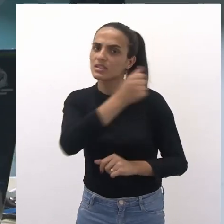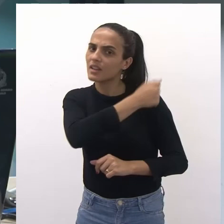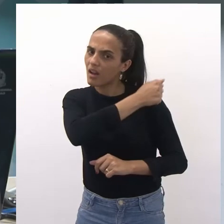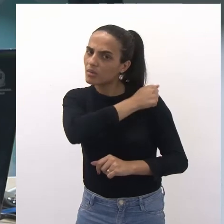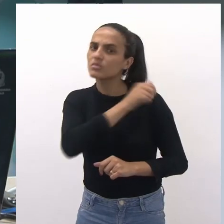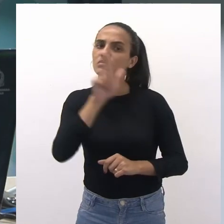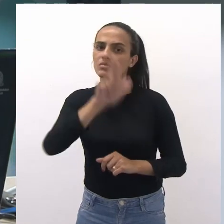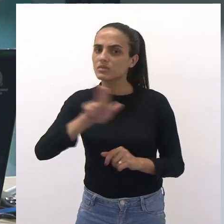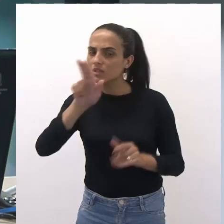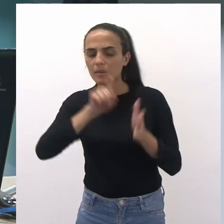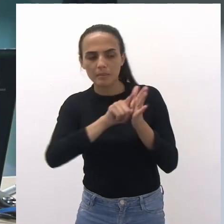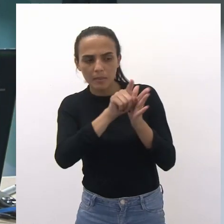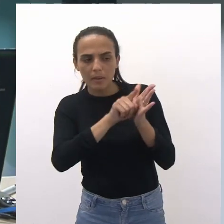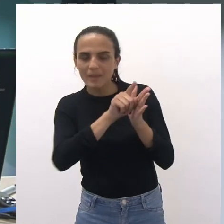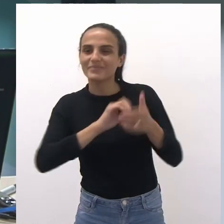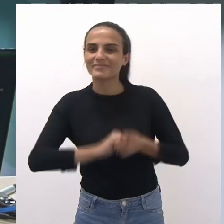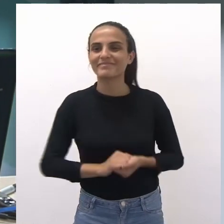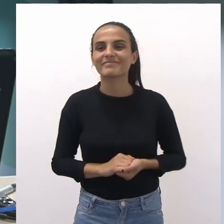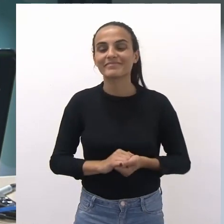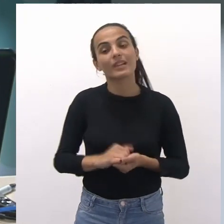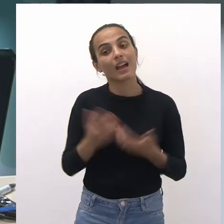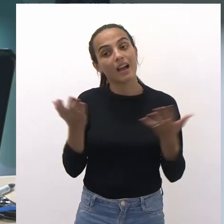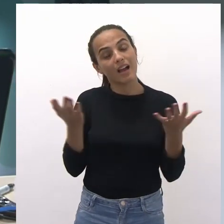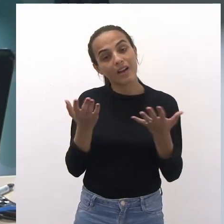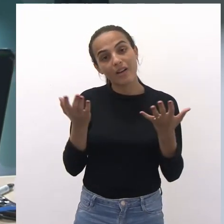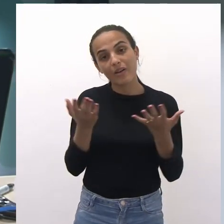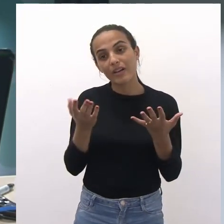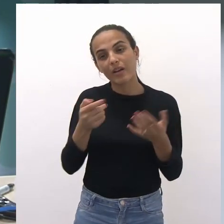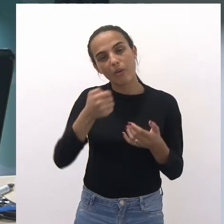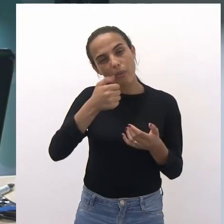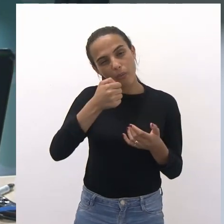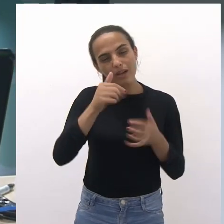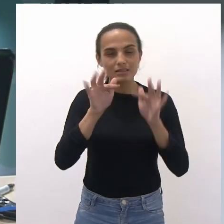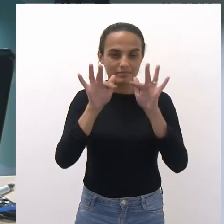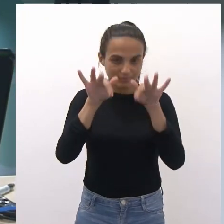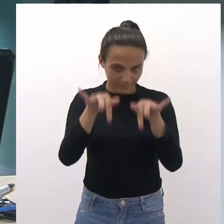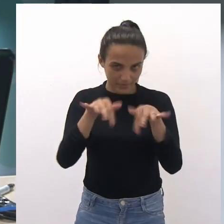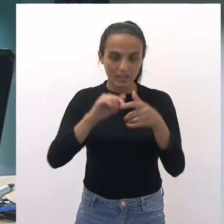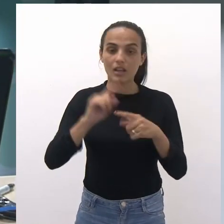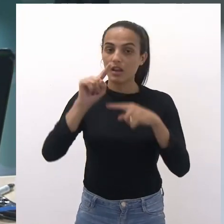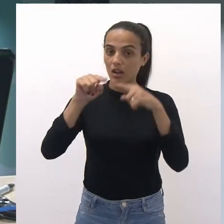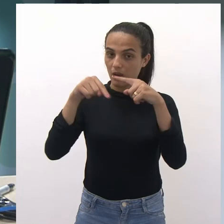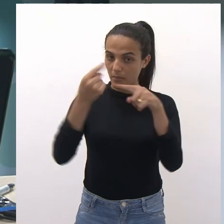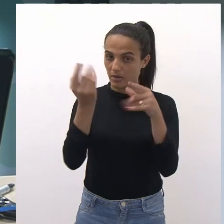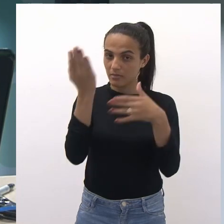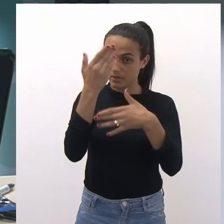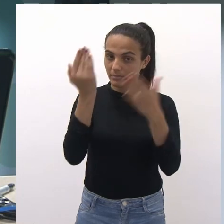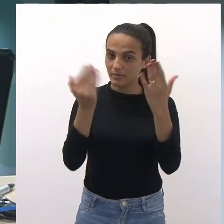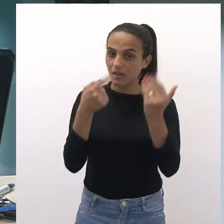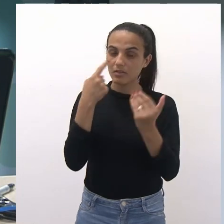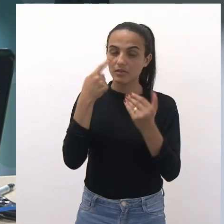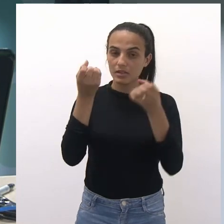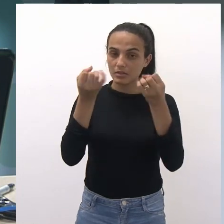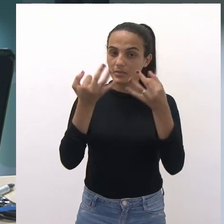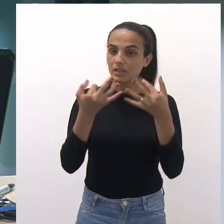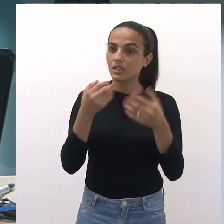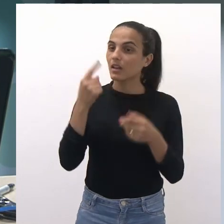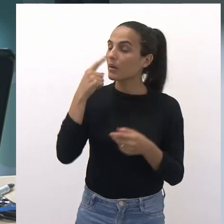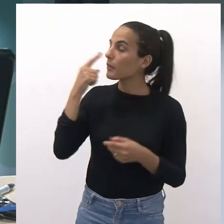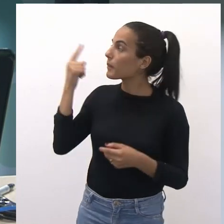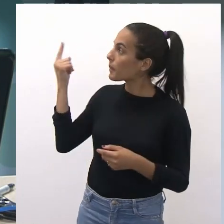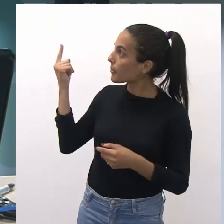pesquisa. Bem, estamos aí já encaminhando para o encerramento, então na próxima tela vamos falar um pouquinho aí de